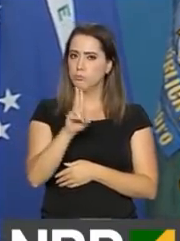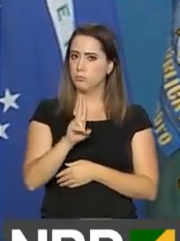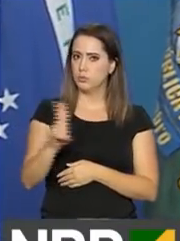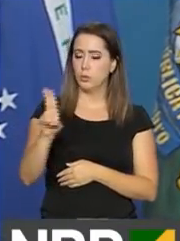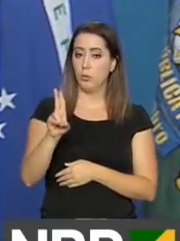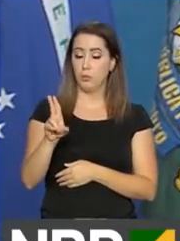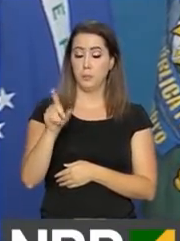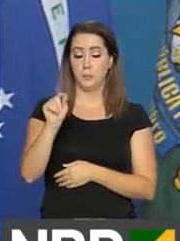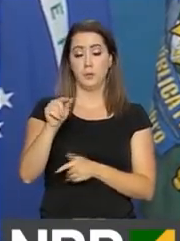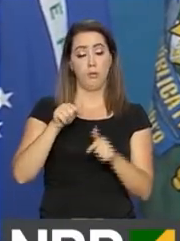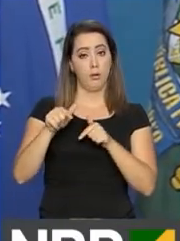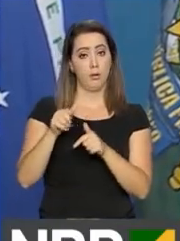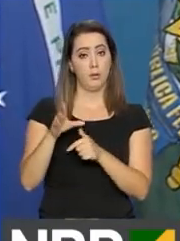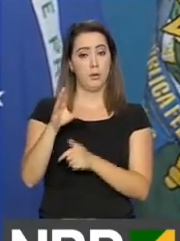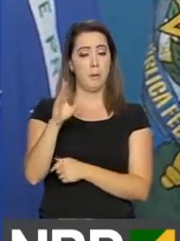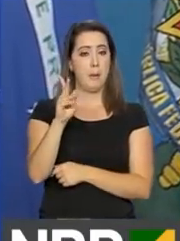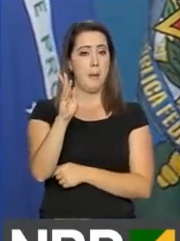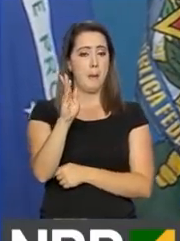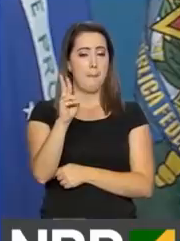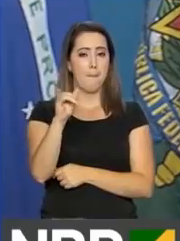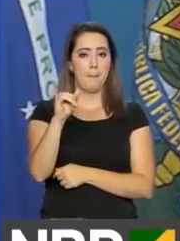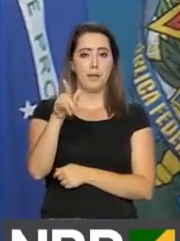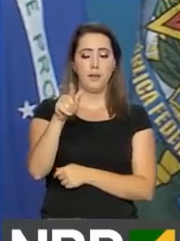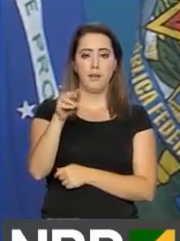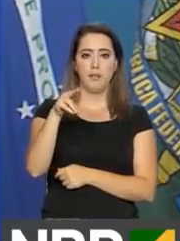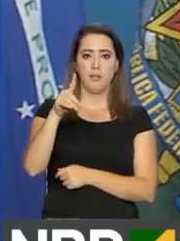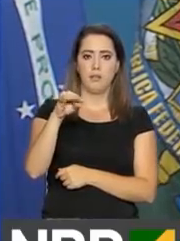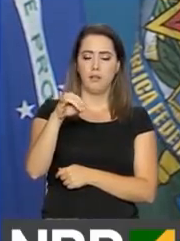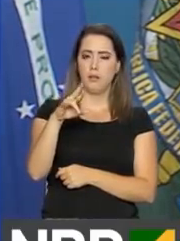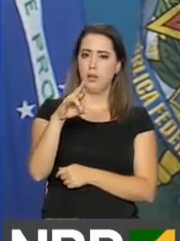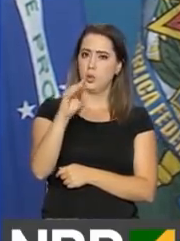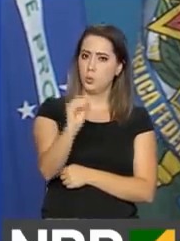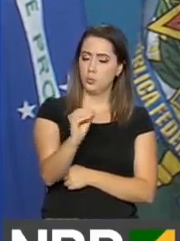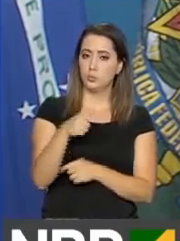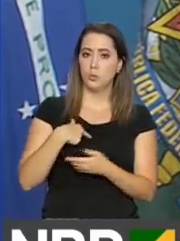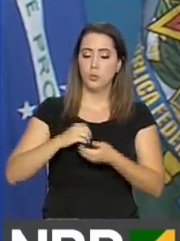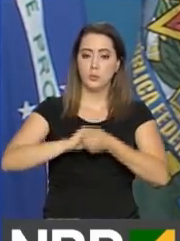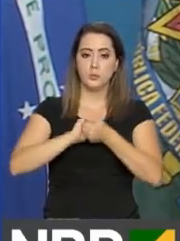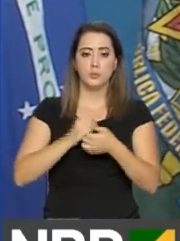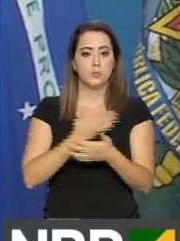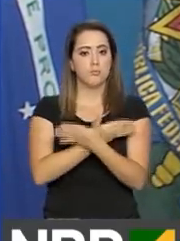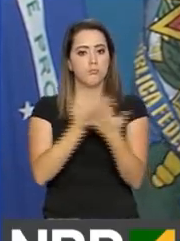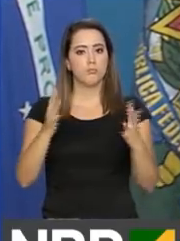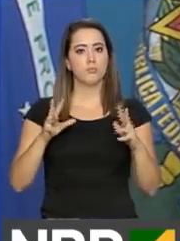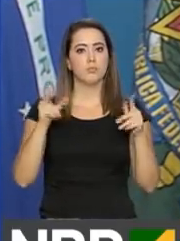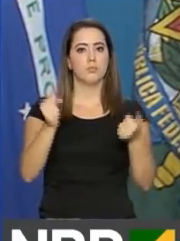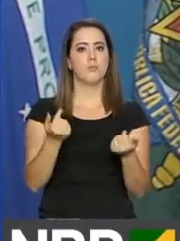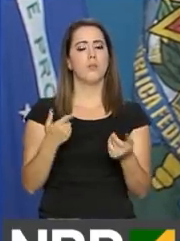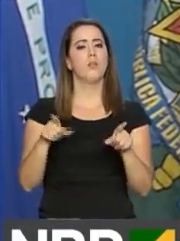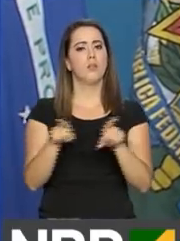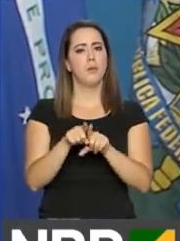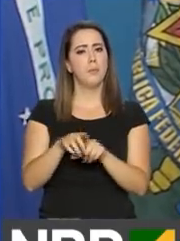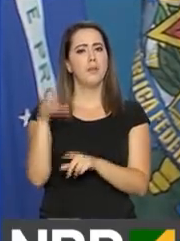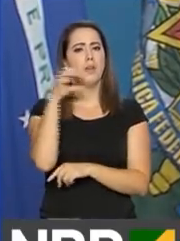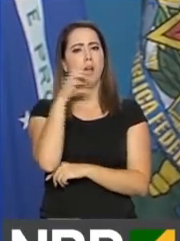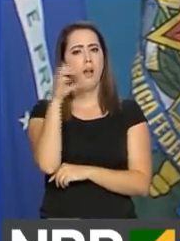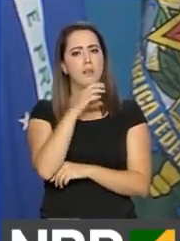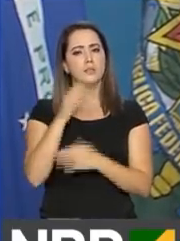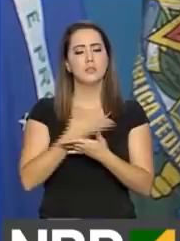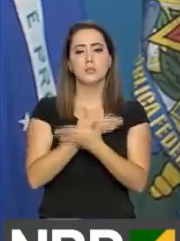oto a cumprimentar todos os senhores e senhoras e muito rapidamente também os senhores